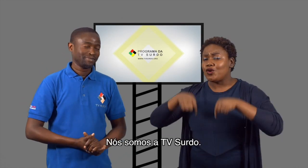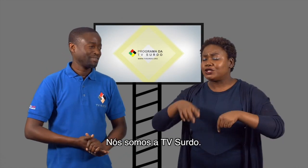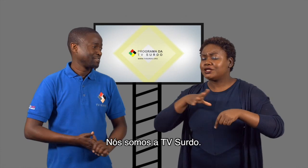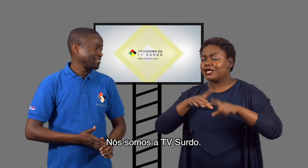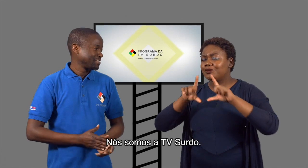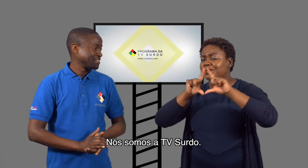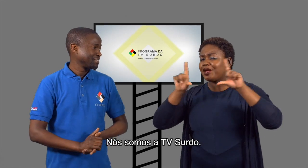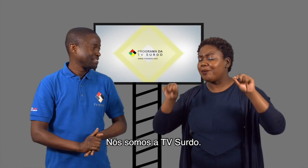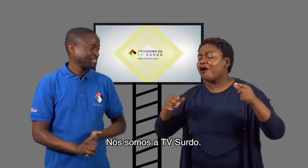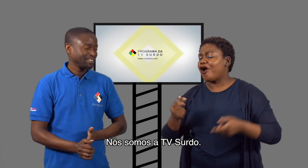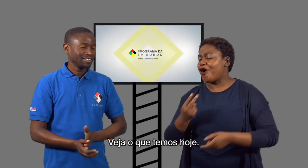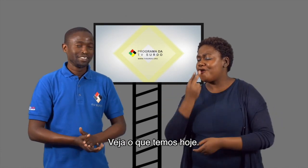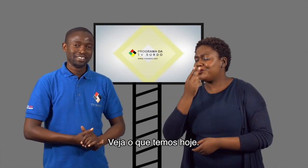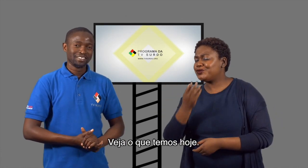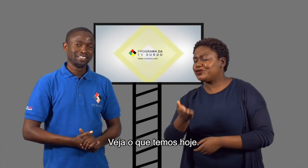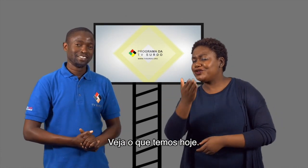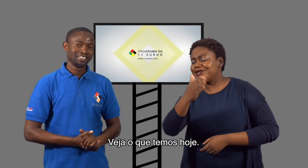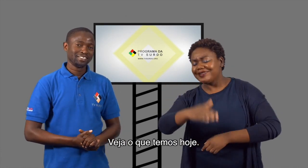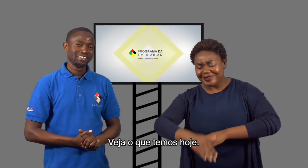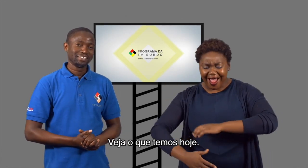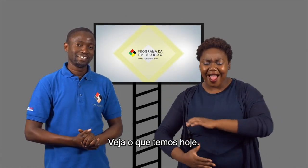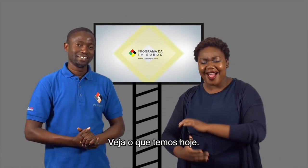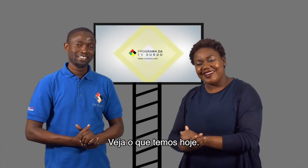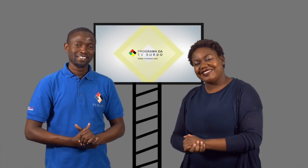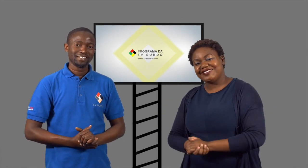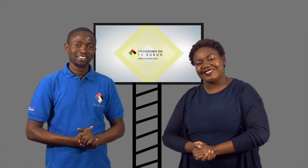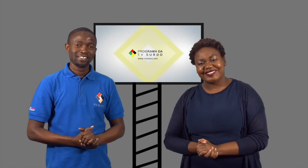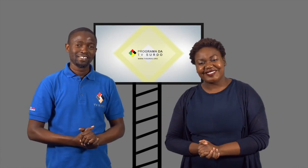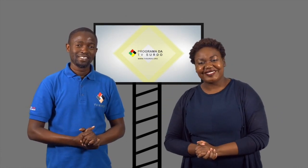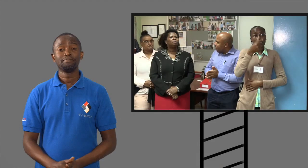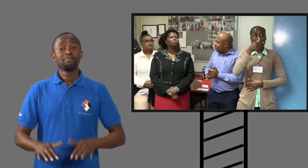Nós somos a TV Surdo. Veja o que temos hoje.